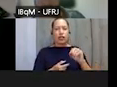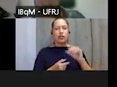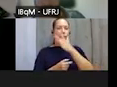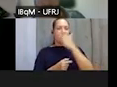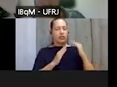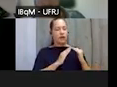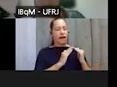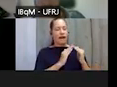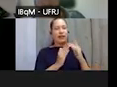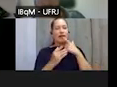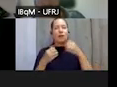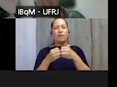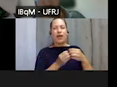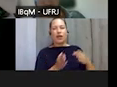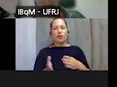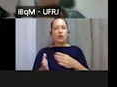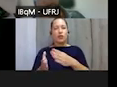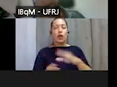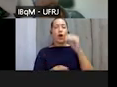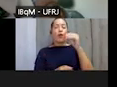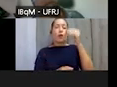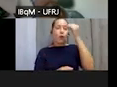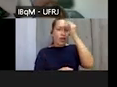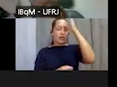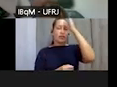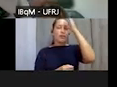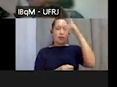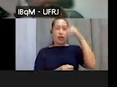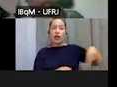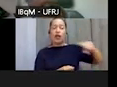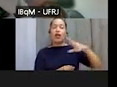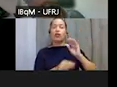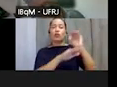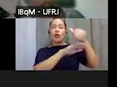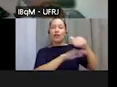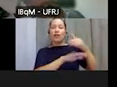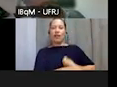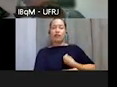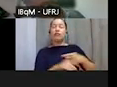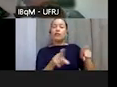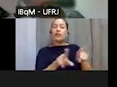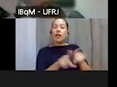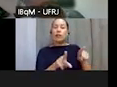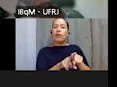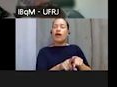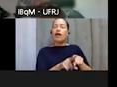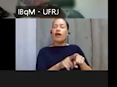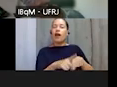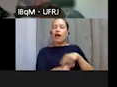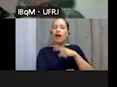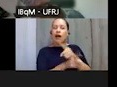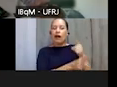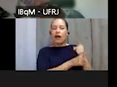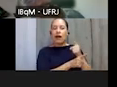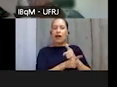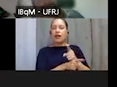no conhecimento popular que eles possuem e, muitas vezes, na própria descoberta que eles